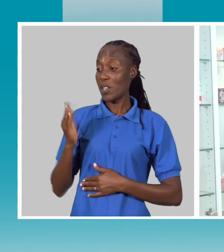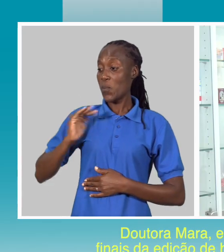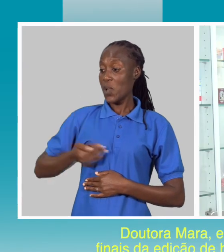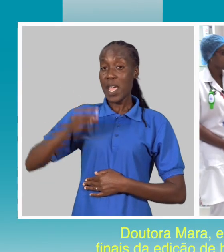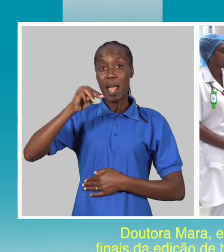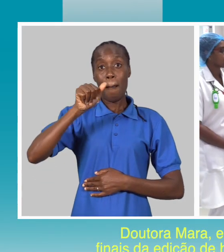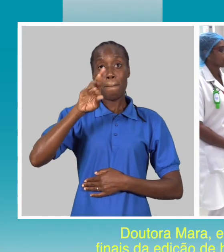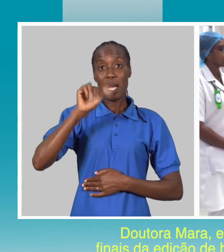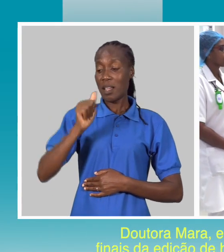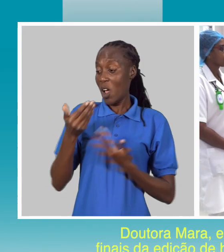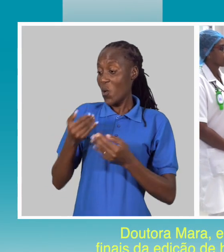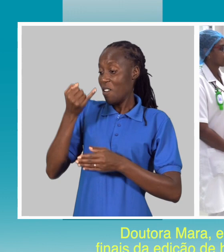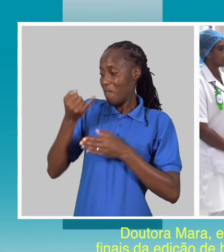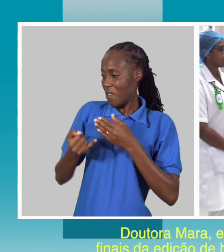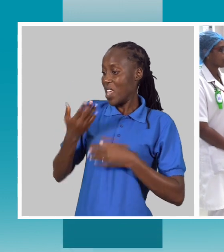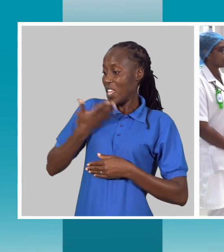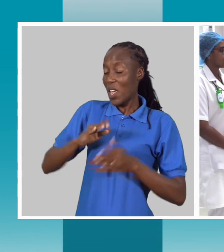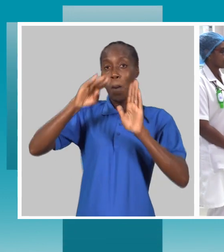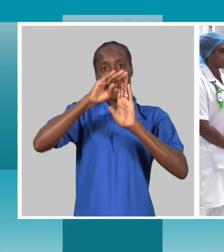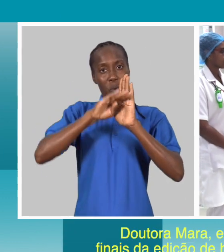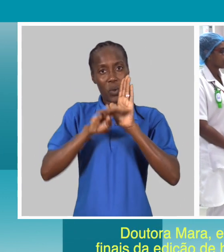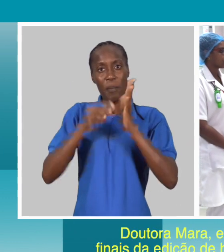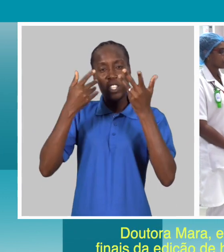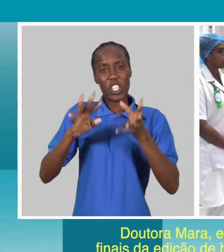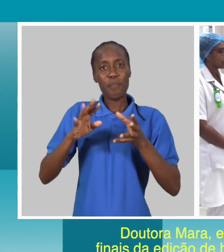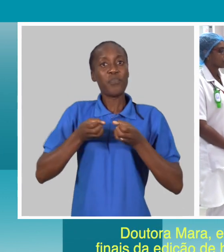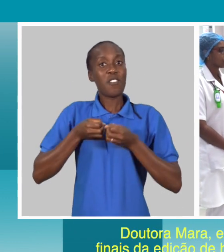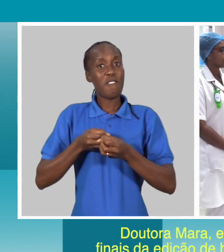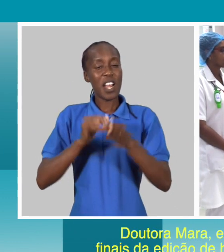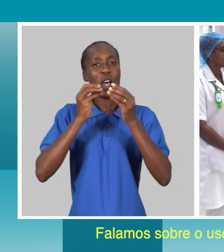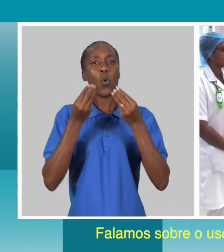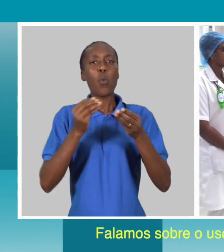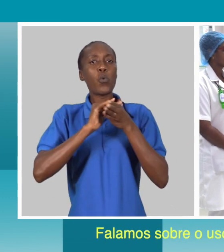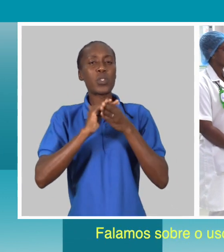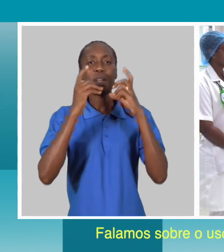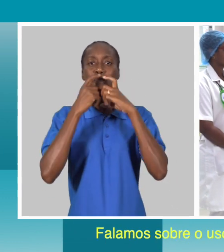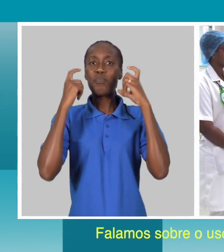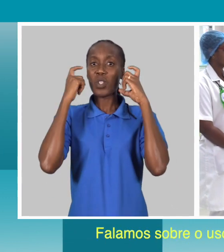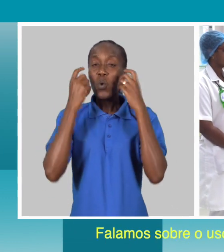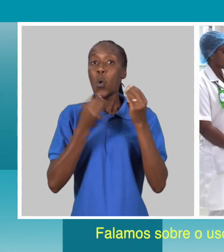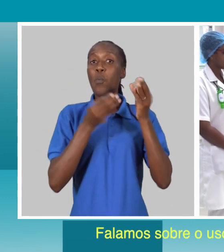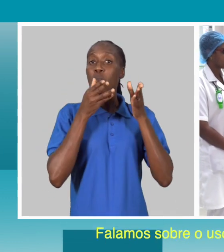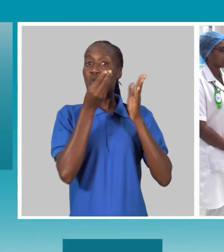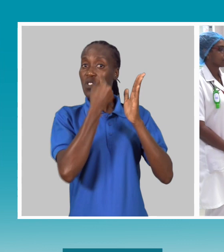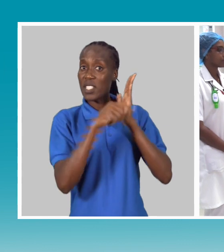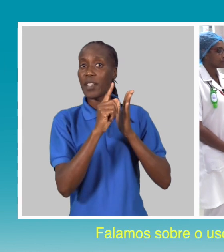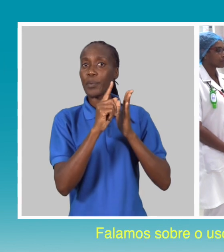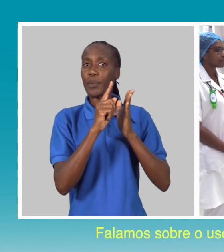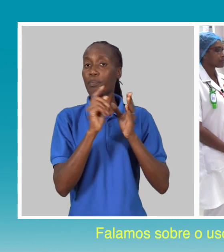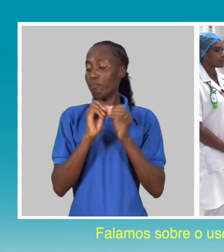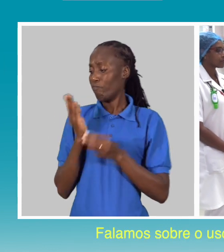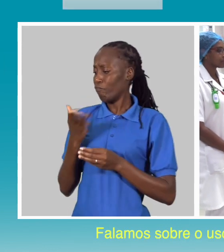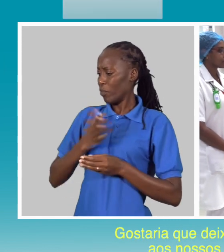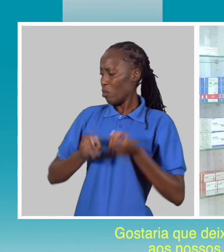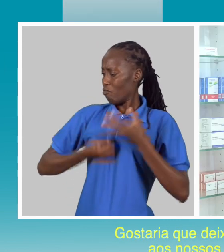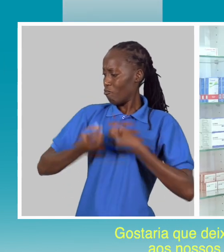Doutora Mara Massinga, são instantes finais do nosso programa Edição Rios, em que falamos sobre o uso correto das máscaras.